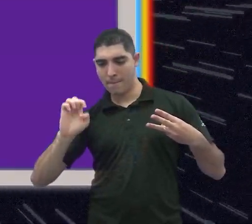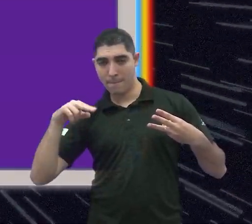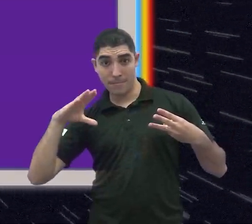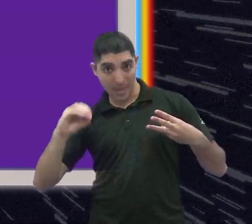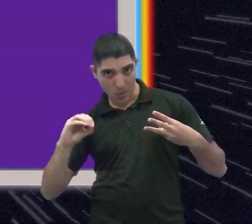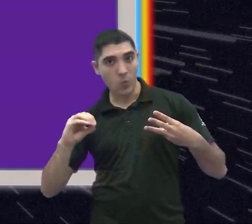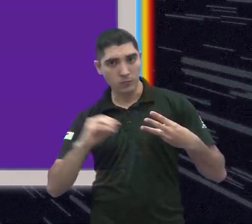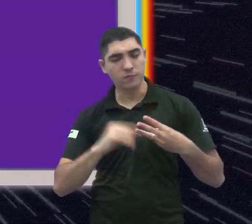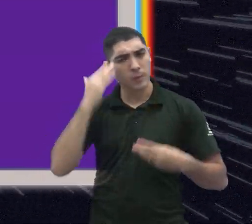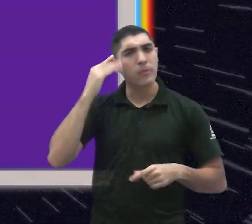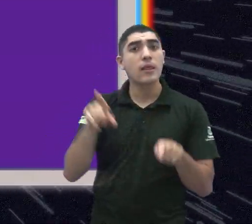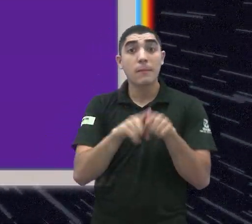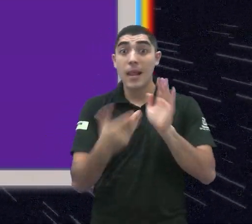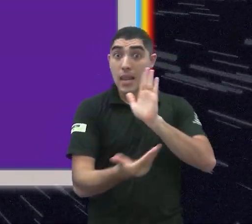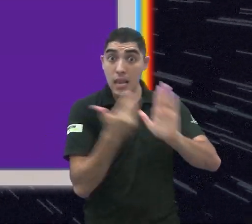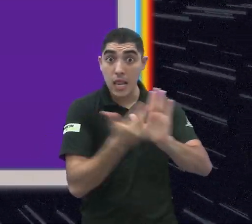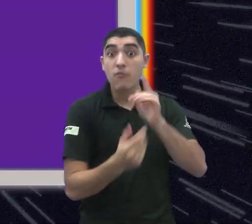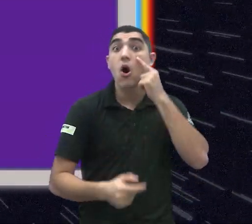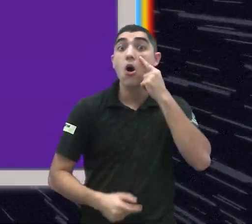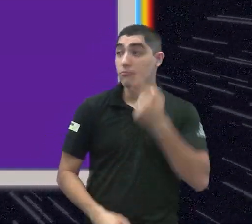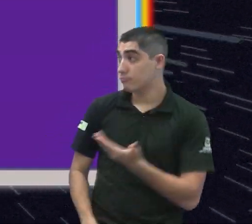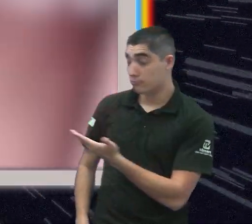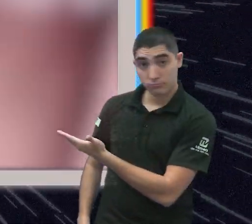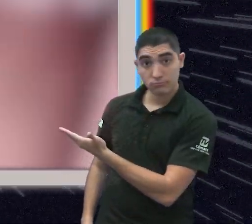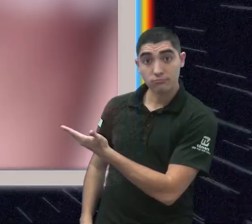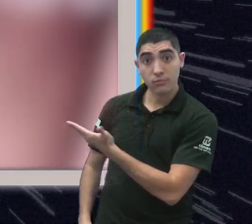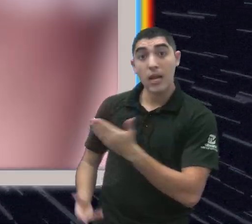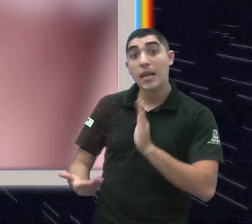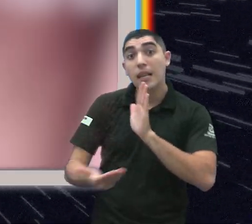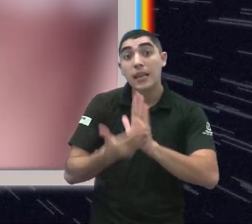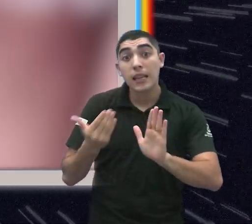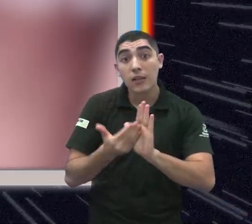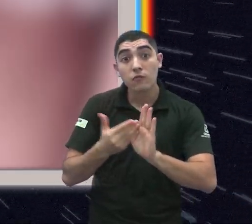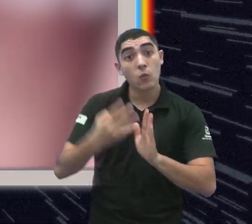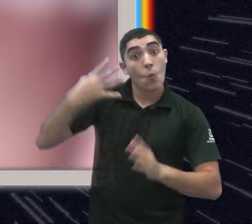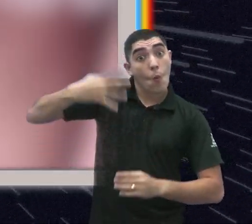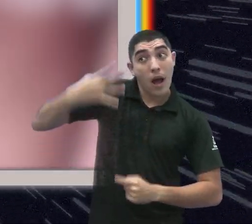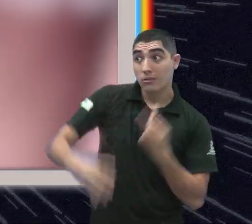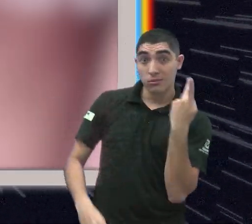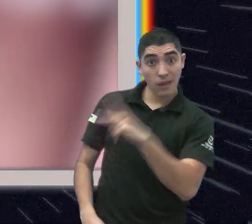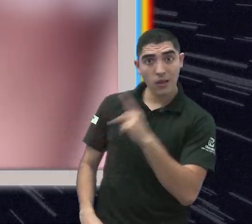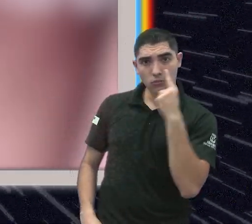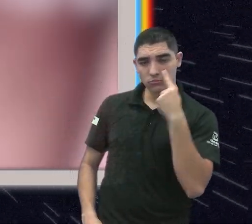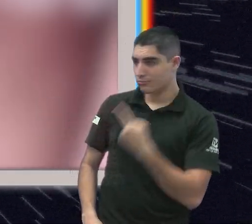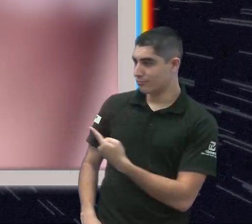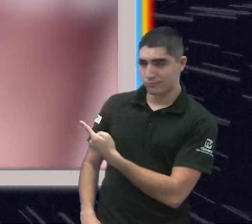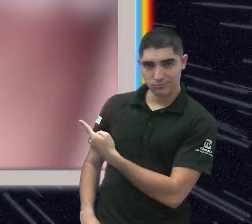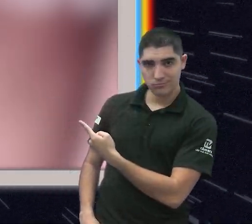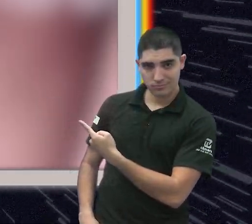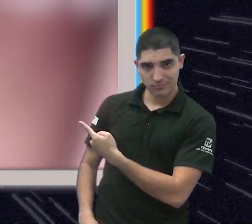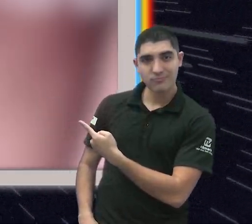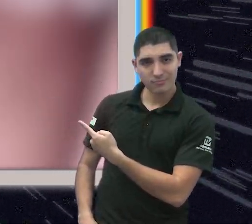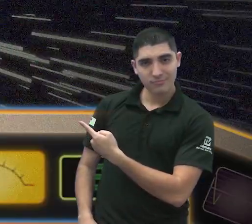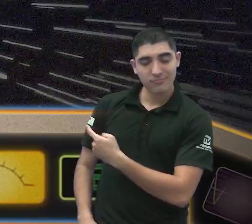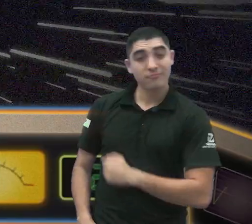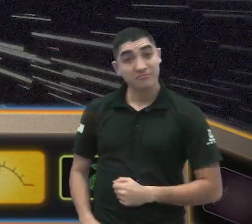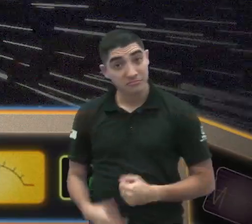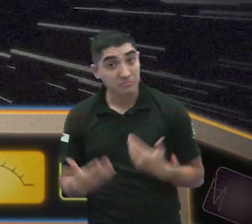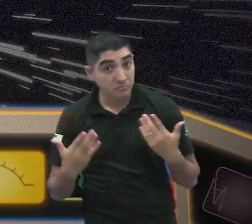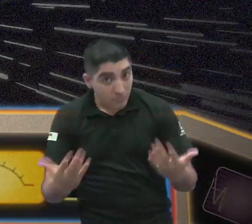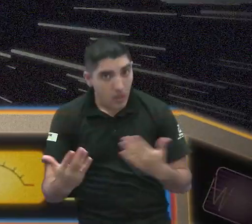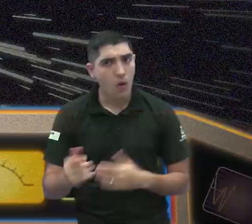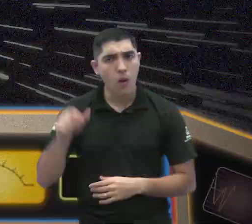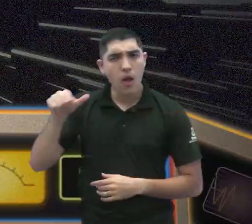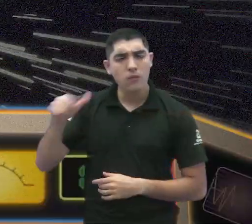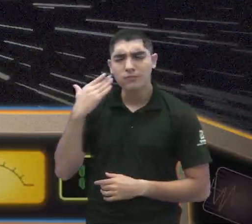Caio Fernando Abreu lançou em 1982 seu quarto livro de contos, Morangos Mofados, uma das